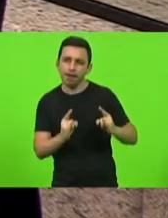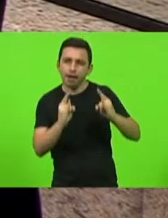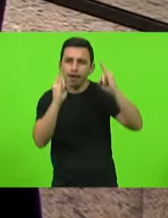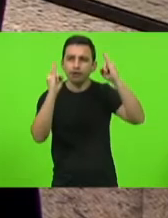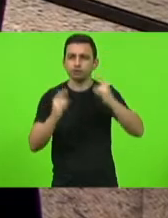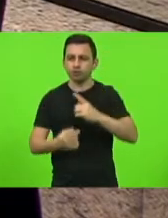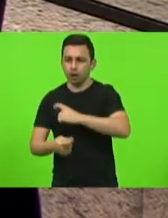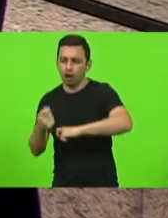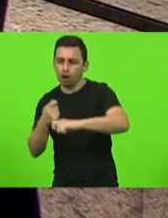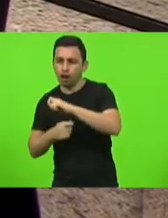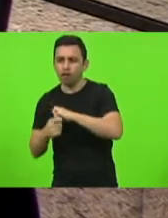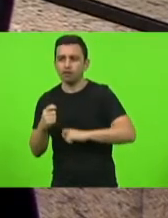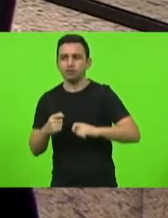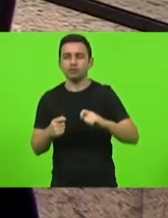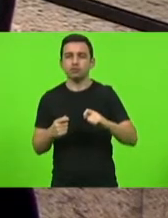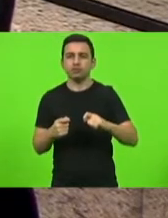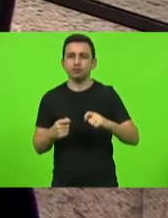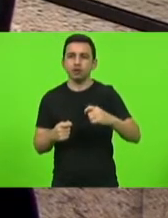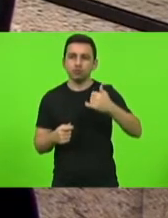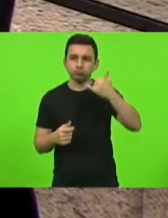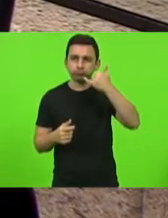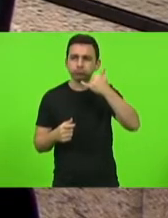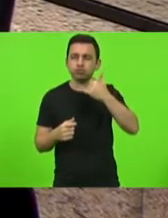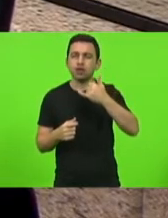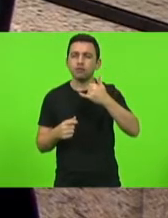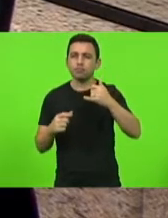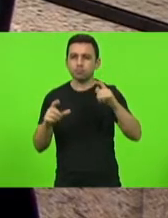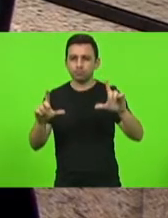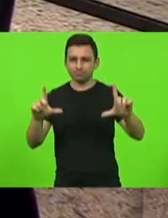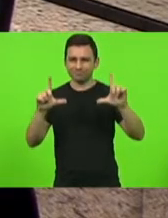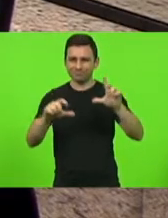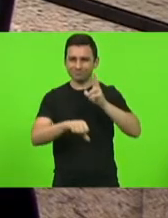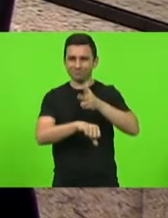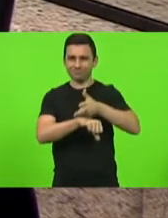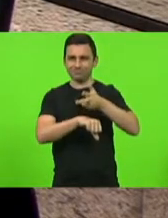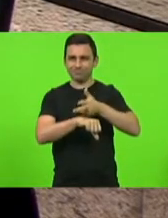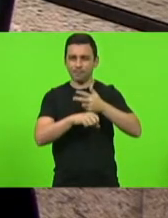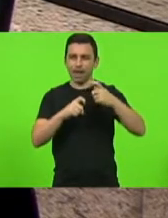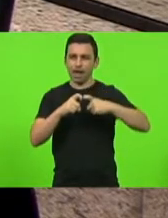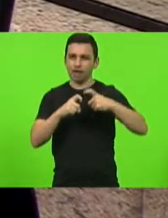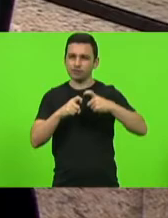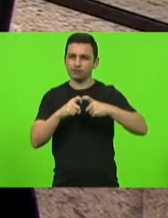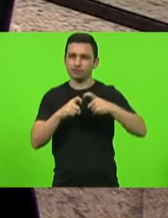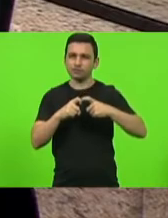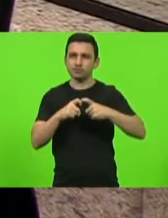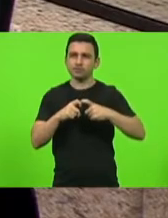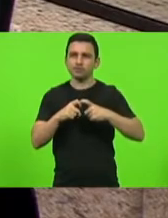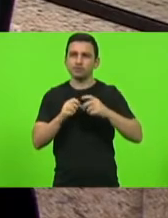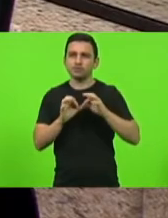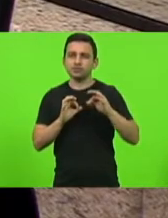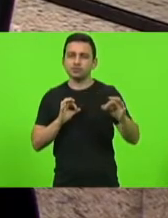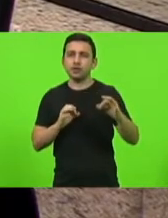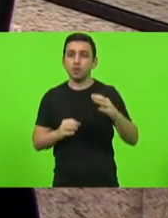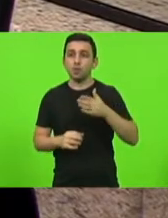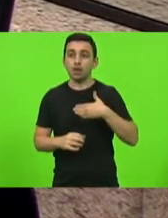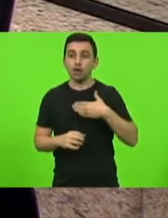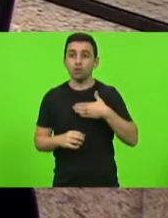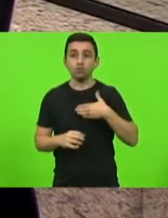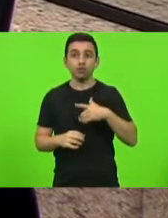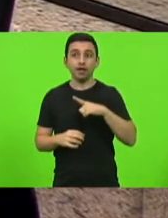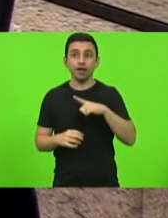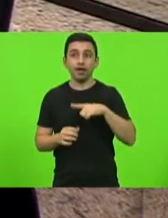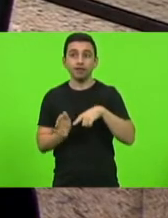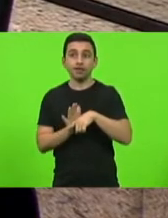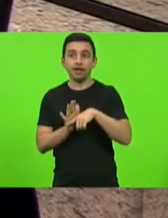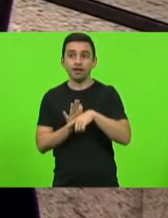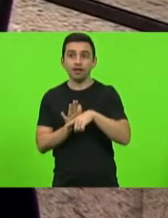vamos ver a telemedicina, que, aliás, tem um projeto de minha autoria, que está lá na Comissão de Constituição e Justiça, para análise sobre a telemedicina. E